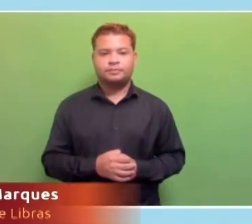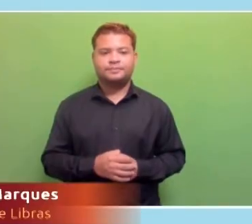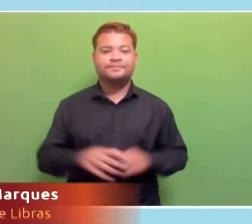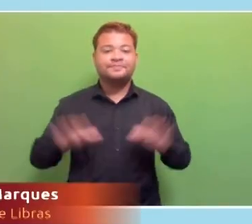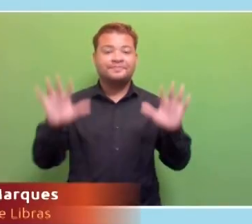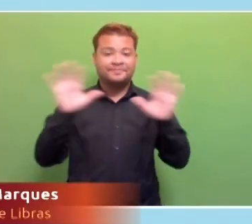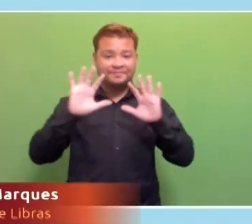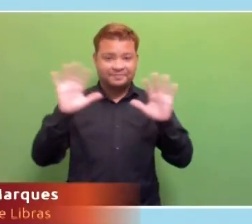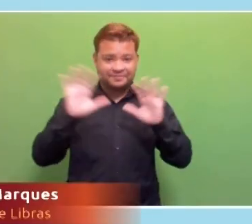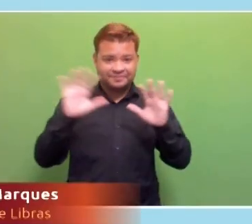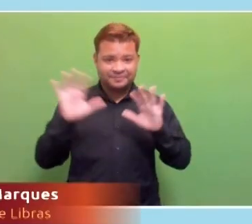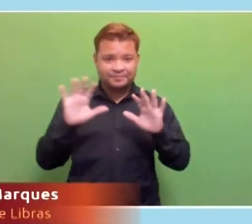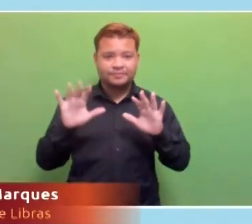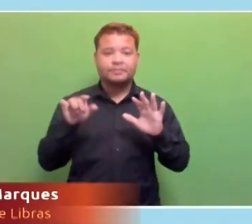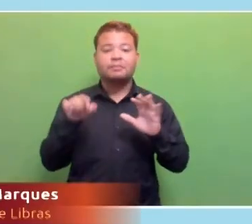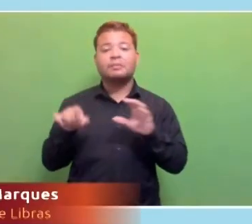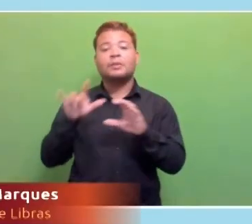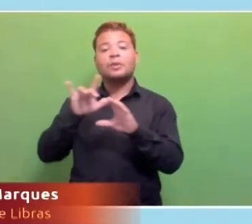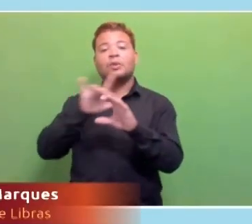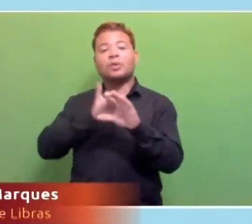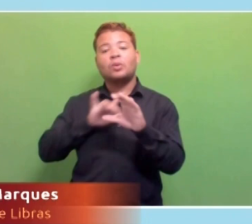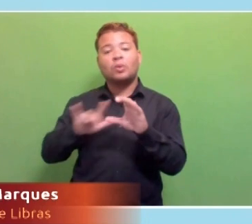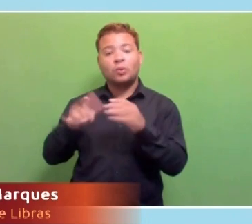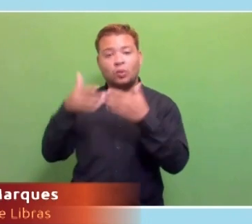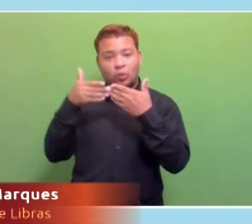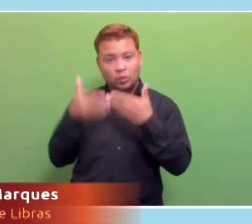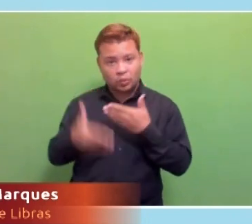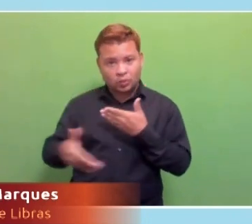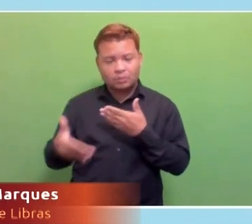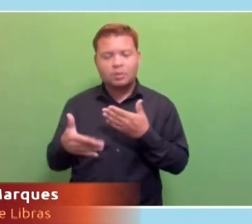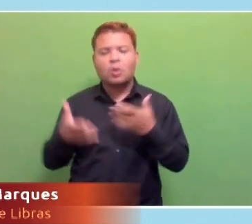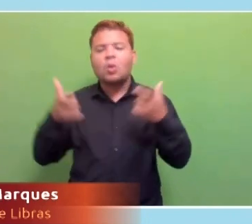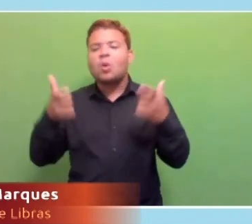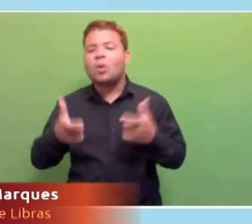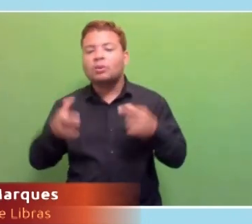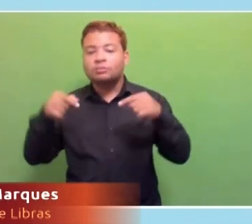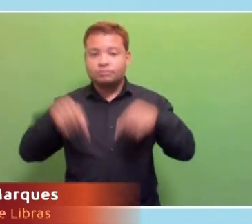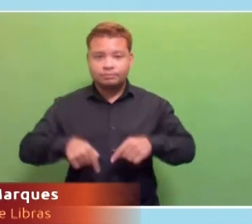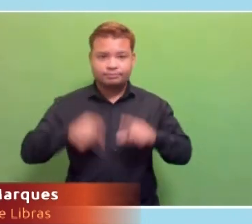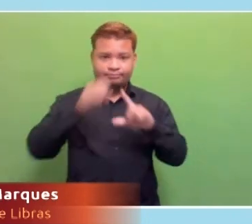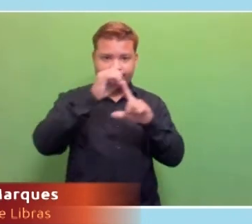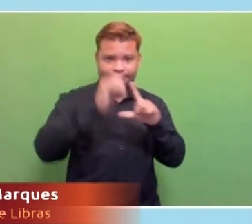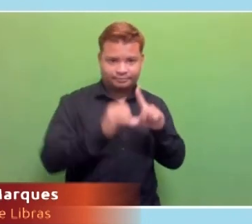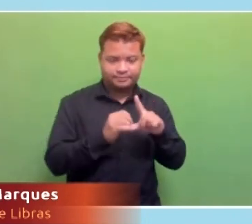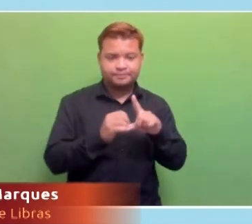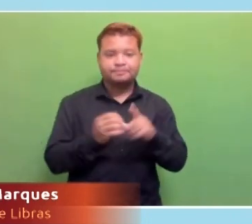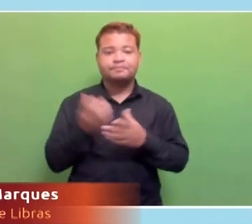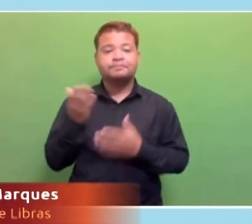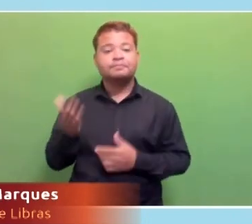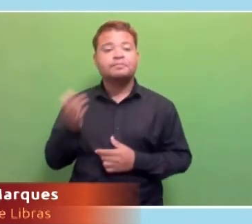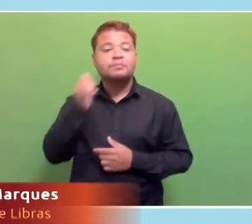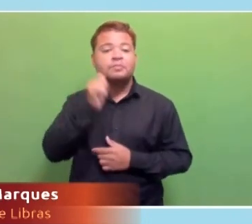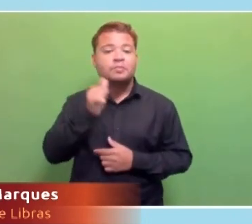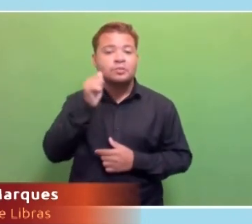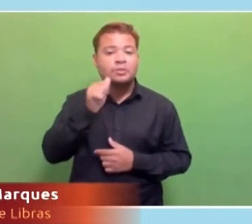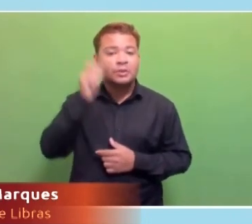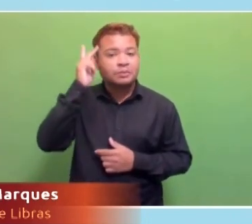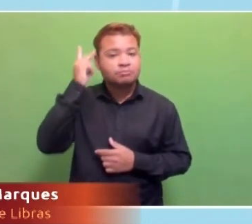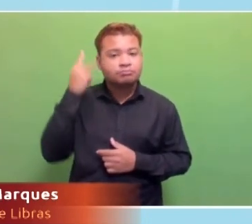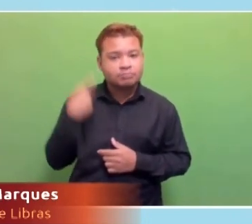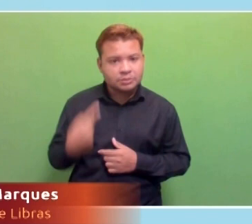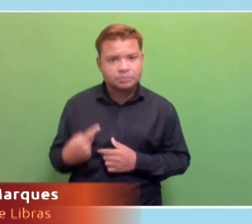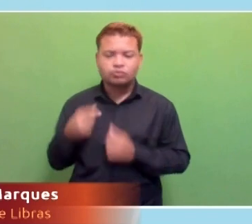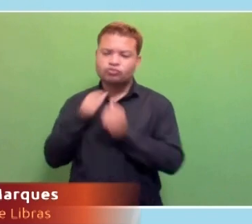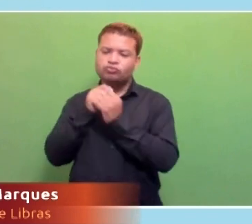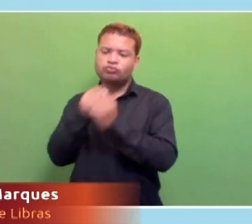Olá, está começando mais um Conexões, aqui na TV UFG. Eu sou a Camila Maia e fico com vocês até o final do